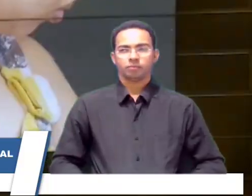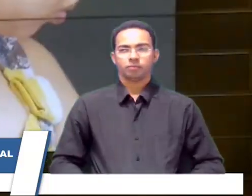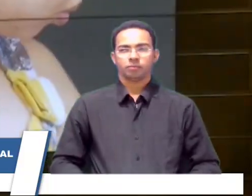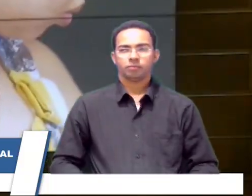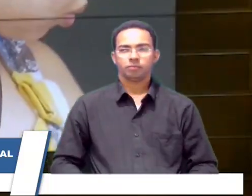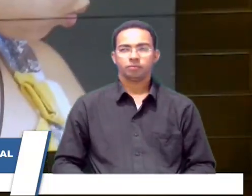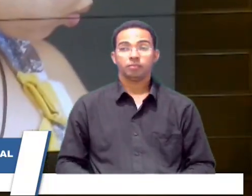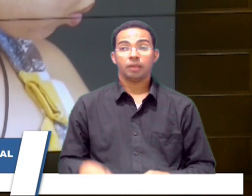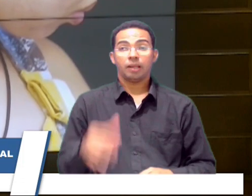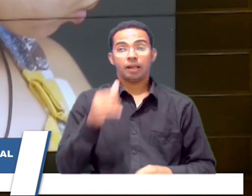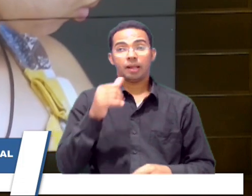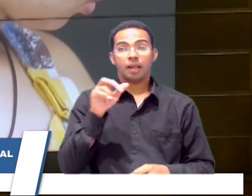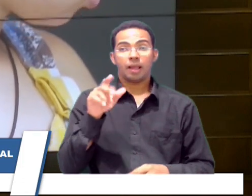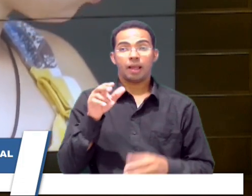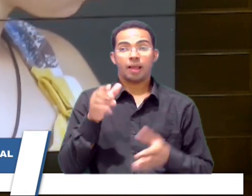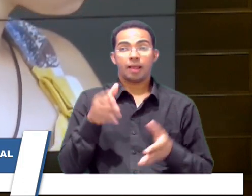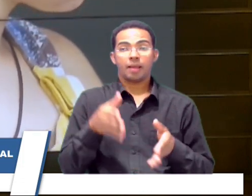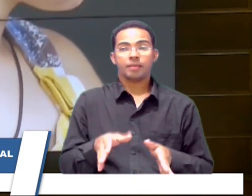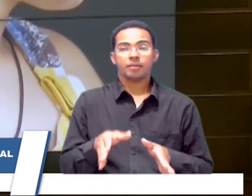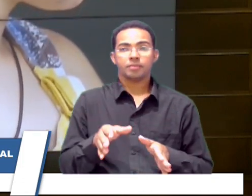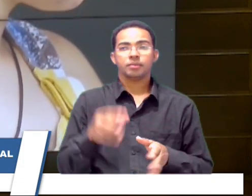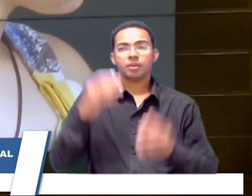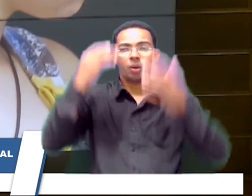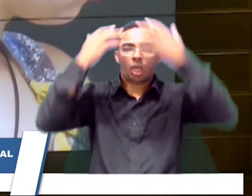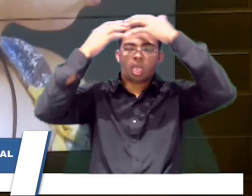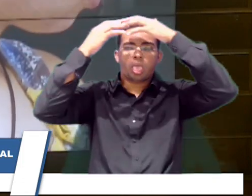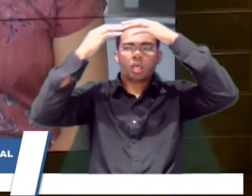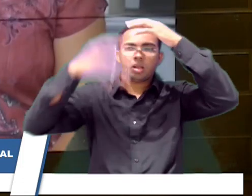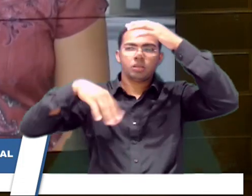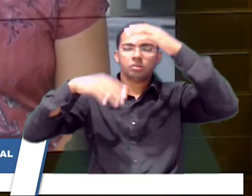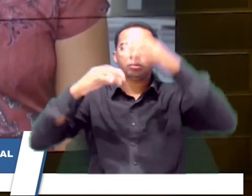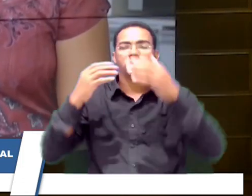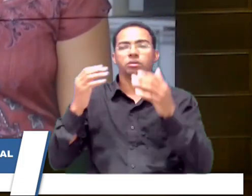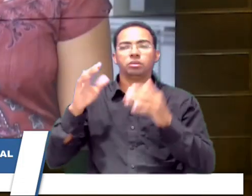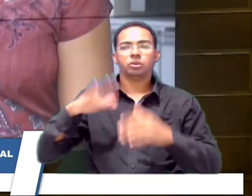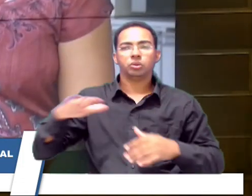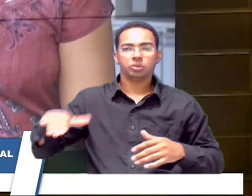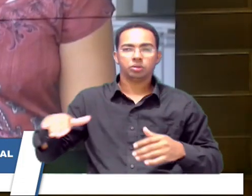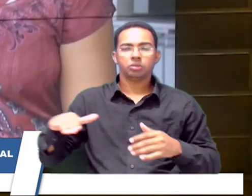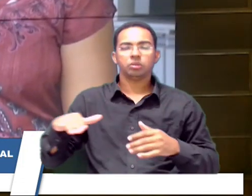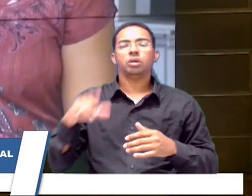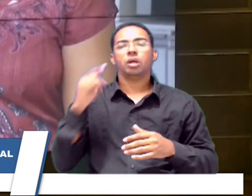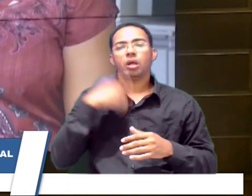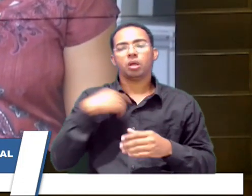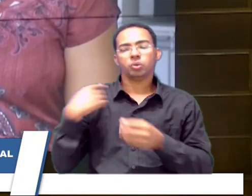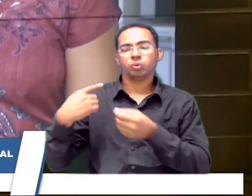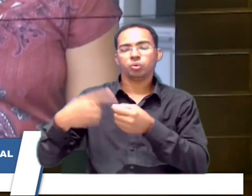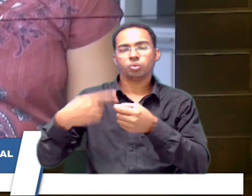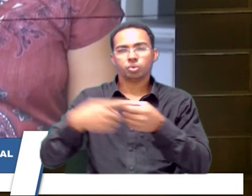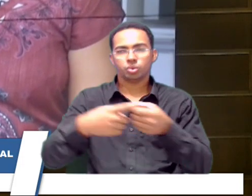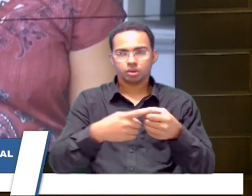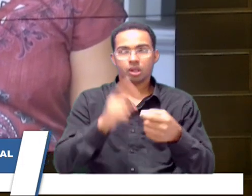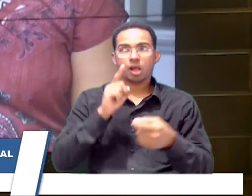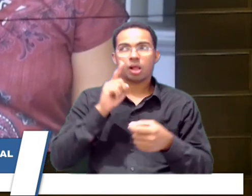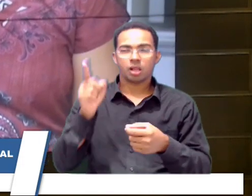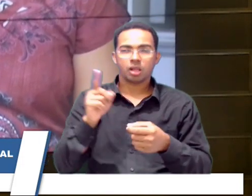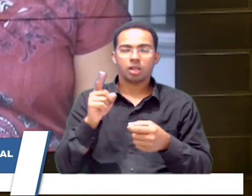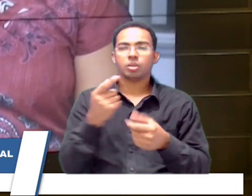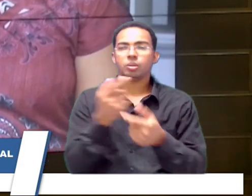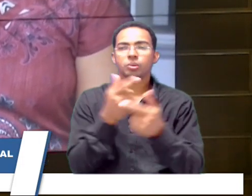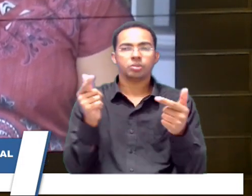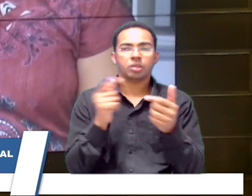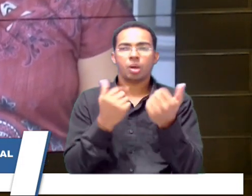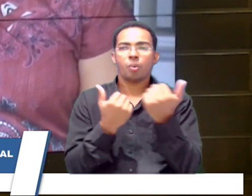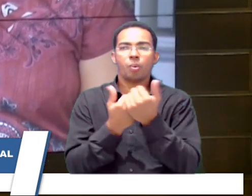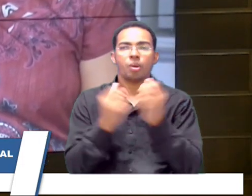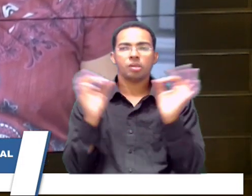A minha irmã, ela nasceu com paralisia cerebral infantil. Ela nasceu no interior e lá a gente não tinha apoio nenhum, né?